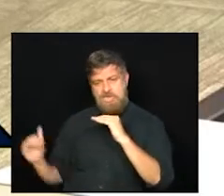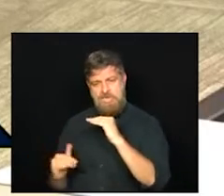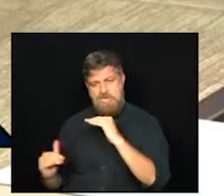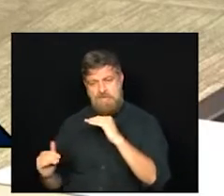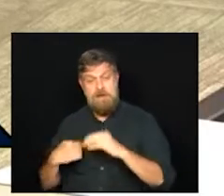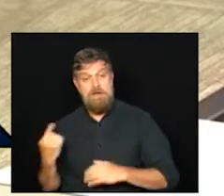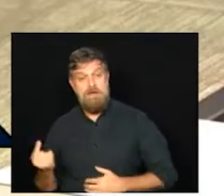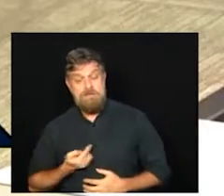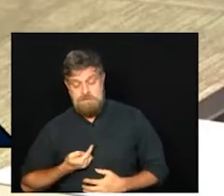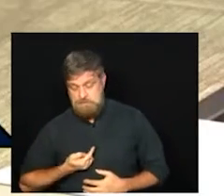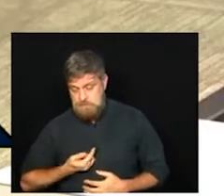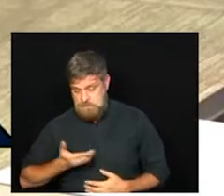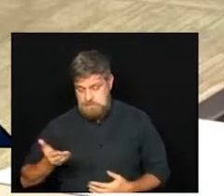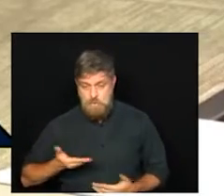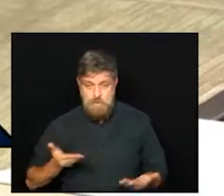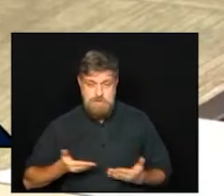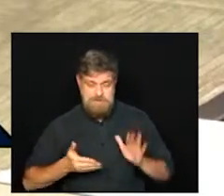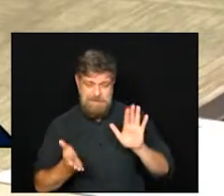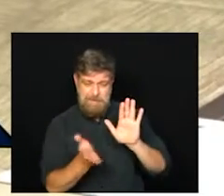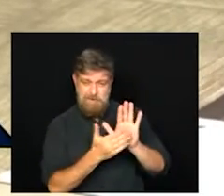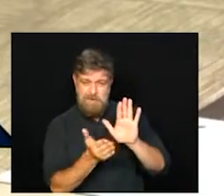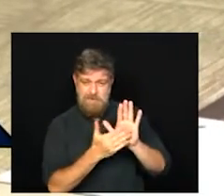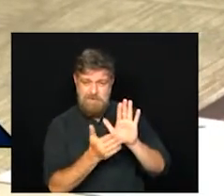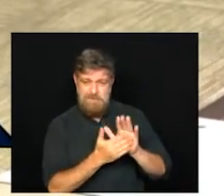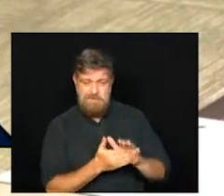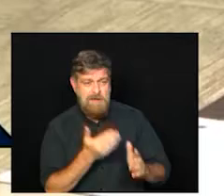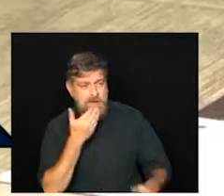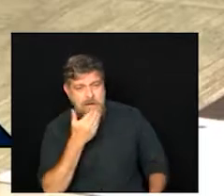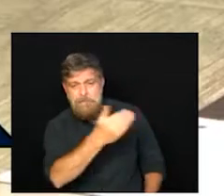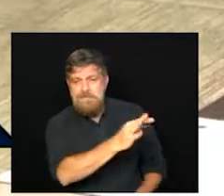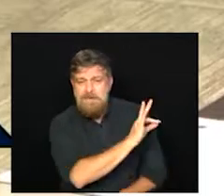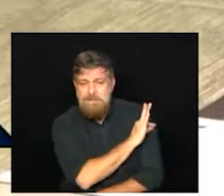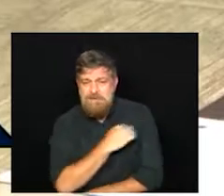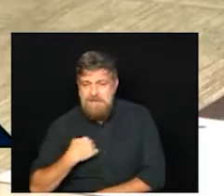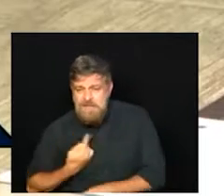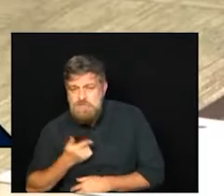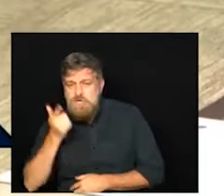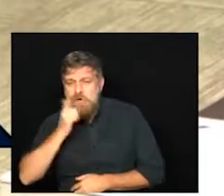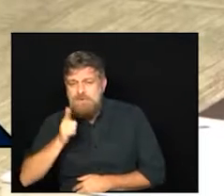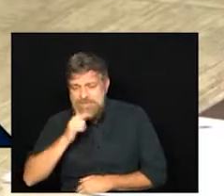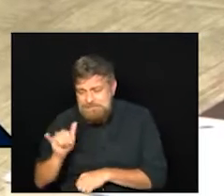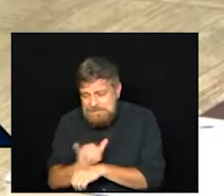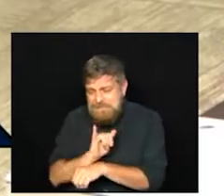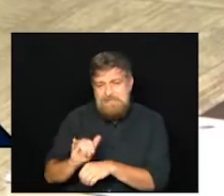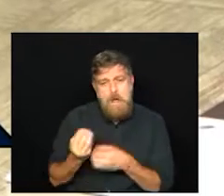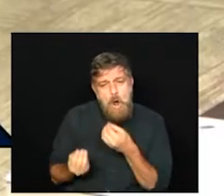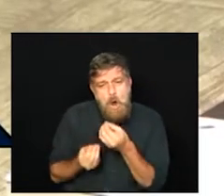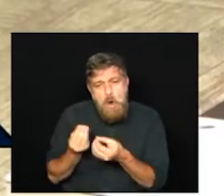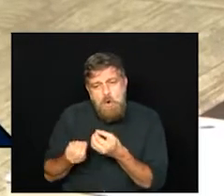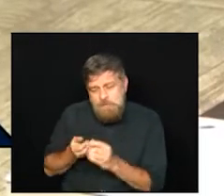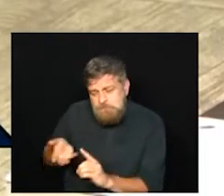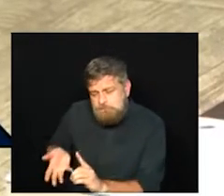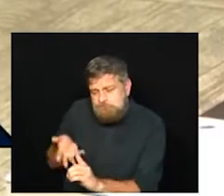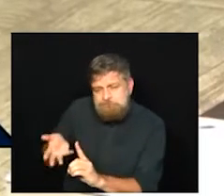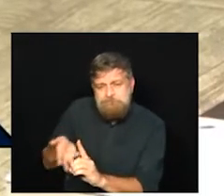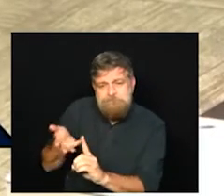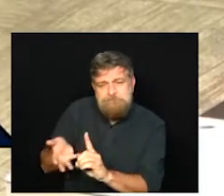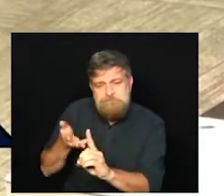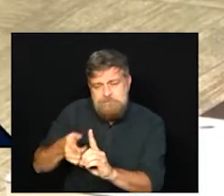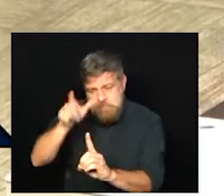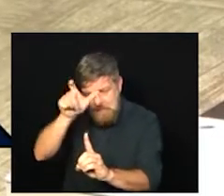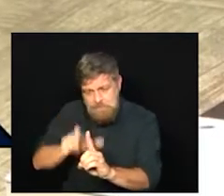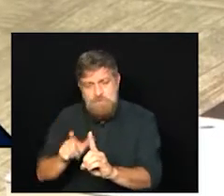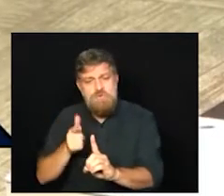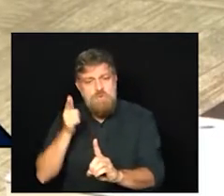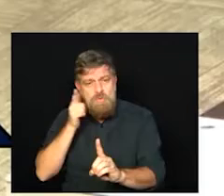nós estamos aqui propondo ao governo que nós consigamos meios a fim de, muitas vezes, dar